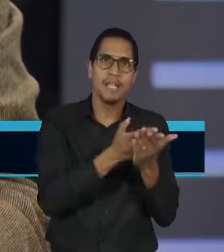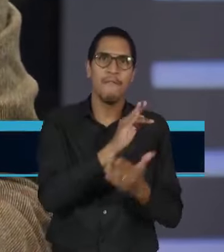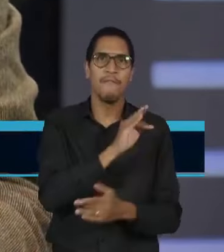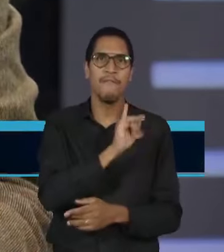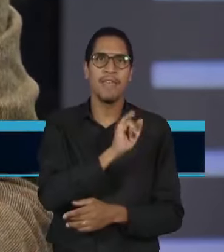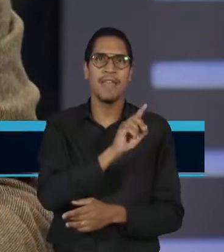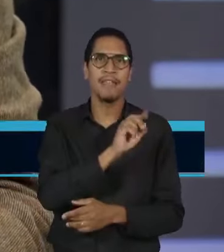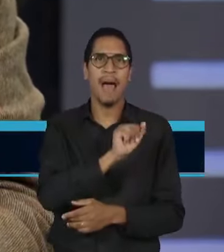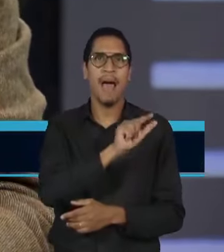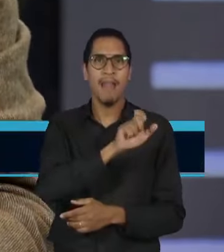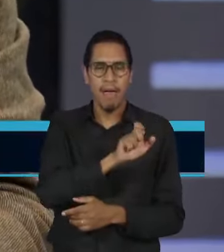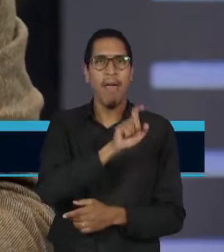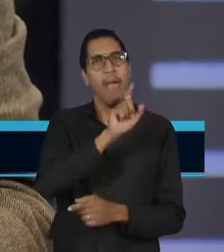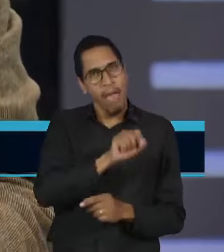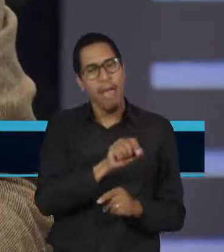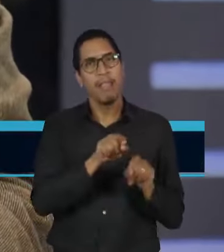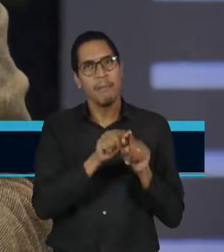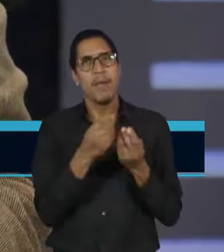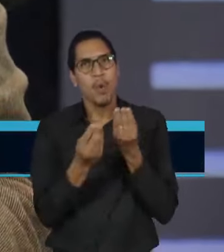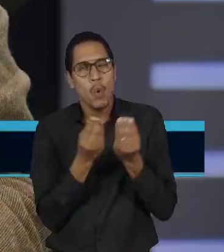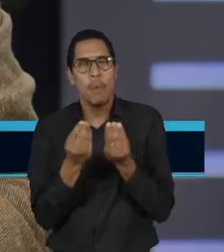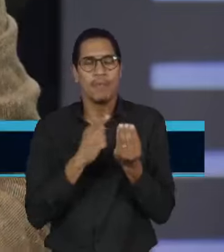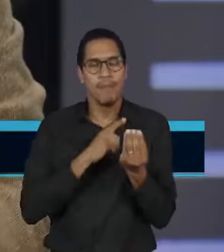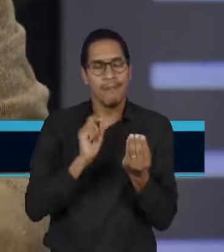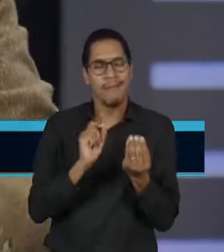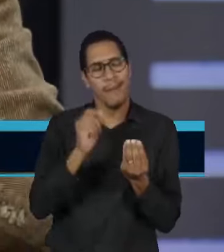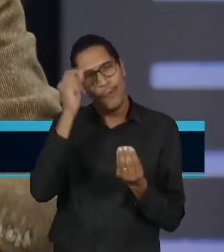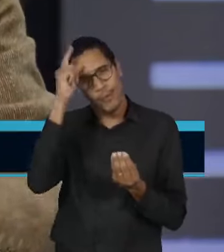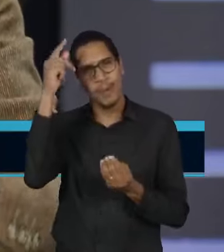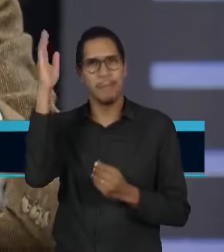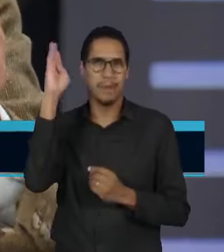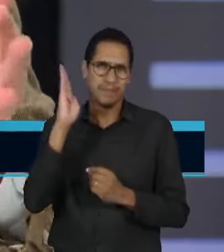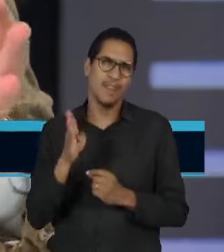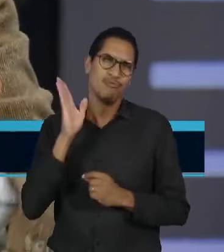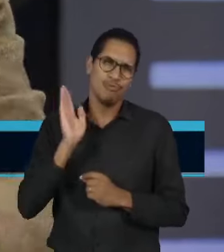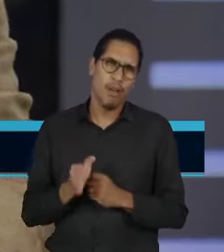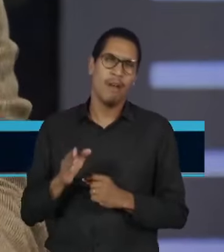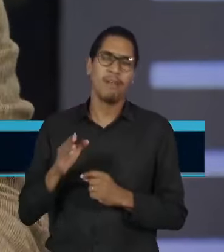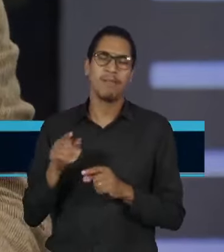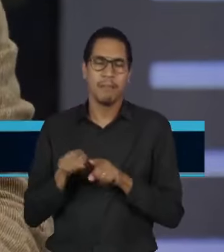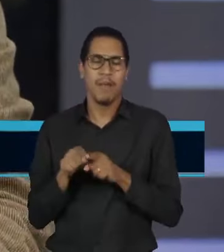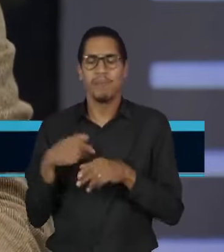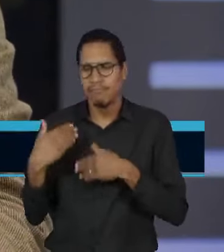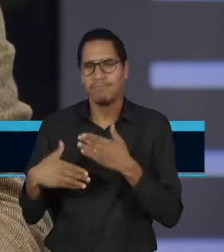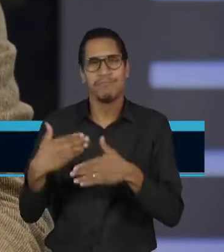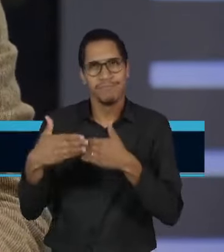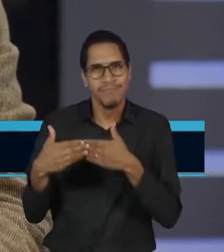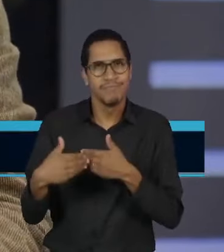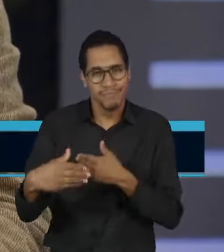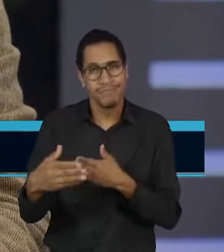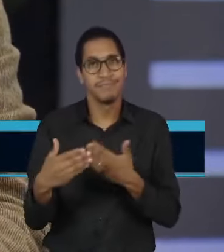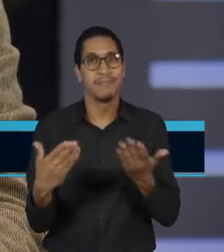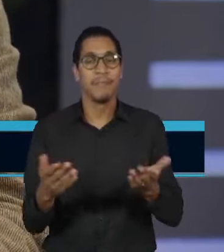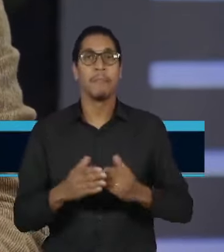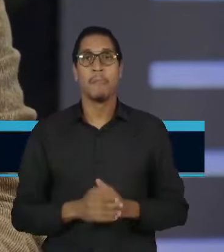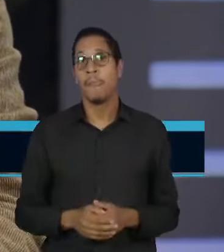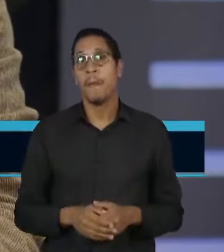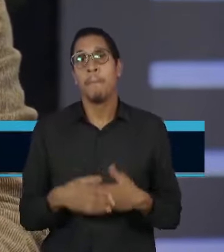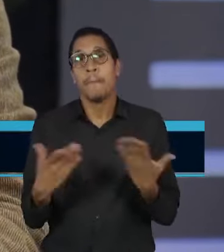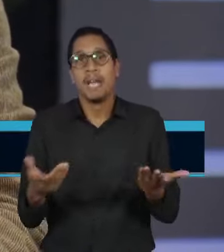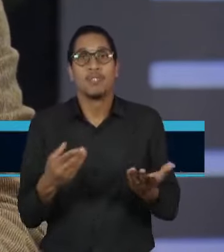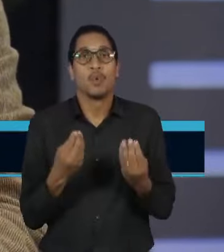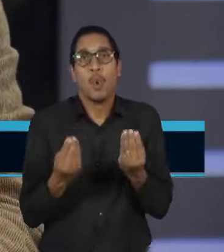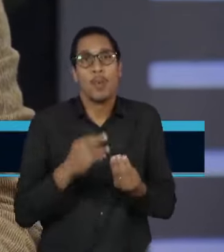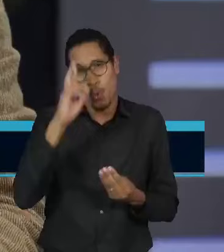parte da cultura brasileira e não só brasileira, isso, como eu disse, já está na história. Agora, é difícil, inclusive, o fluxo do caixa